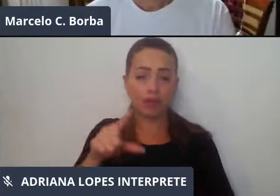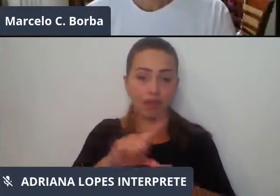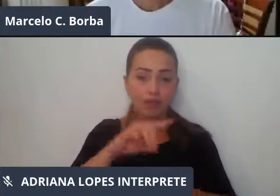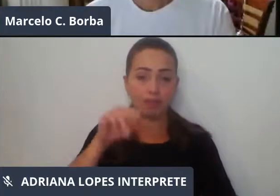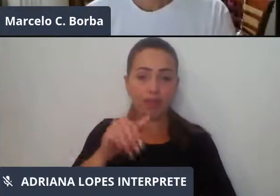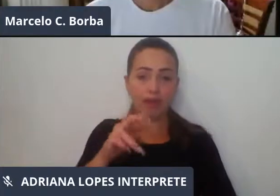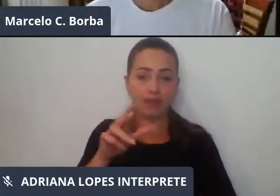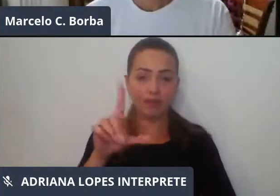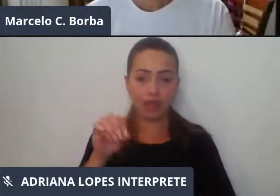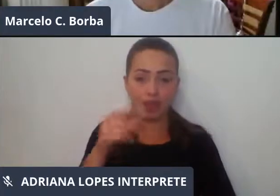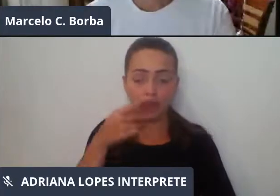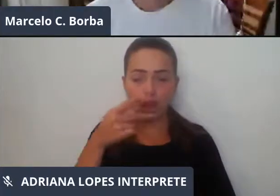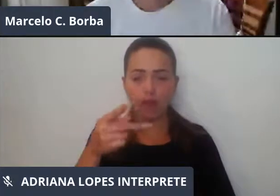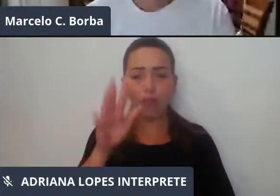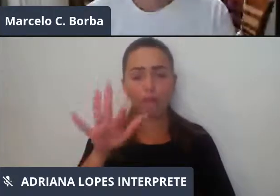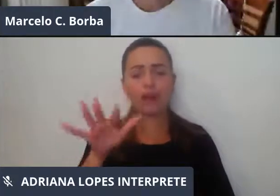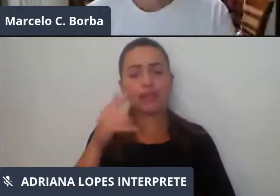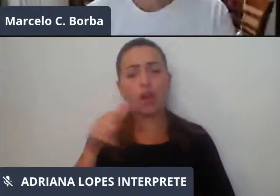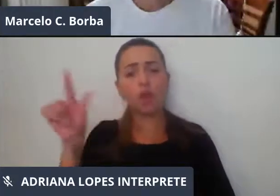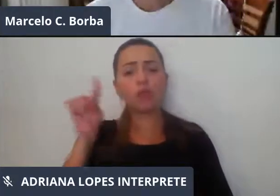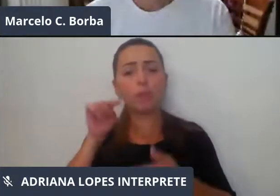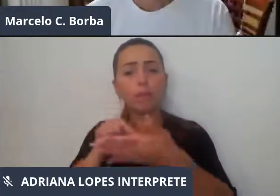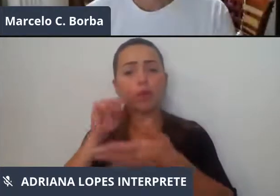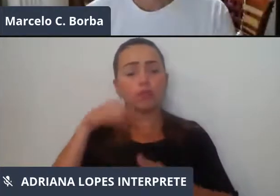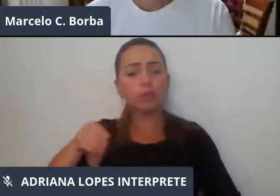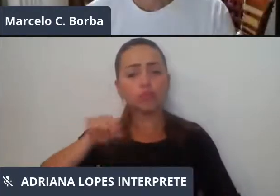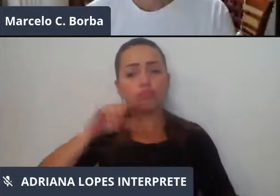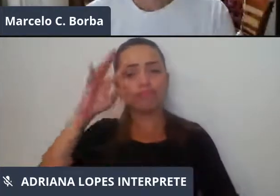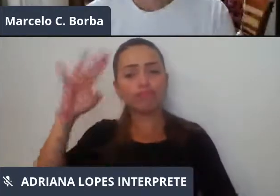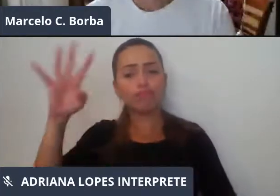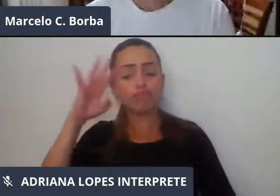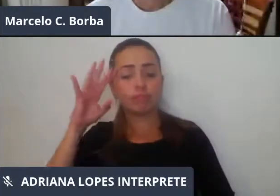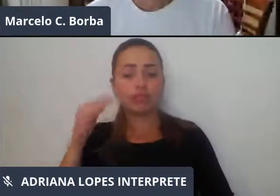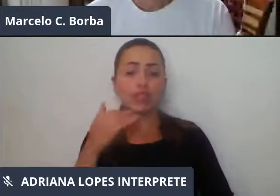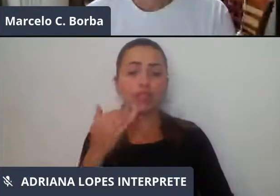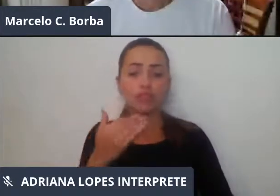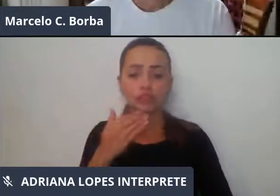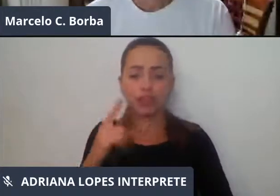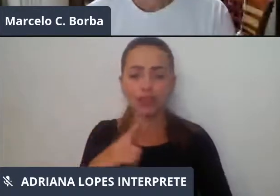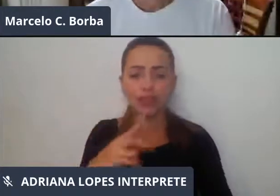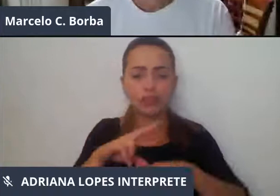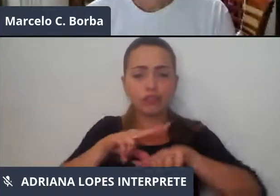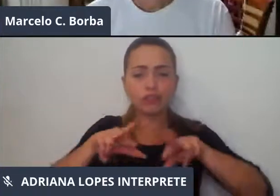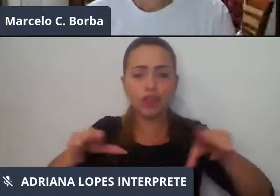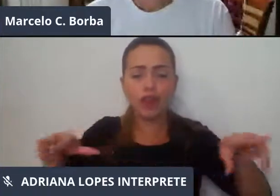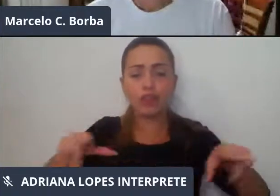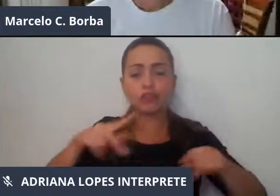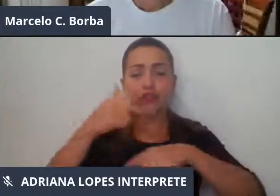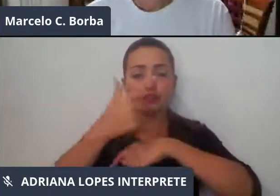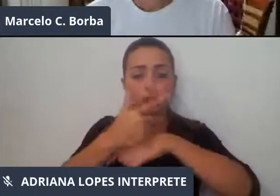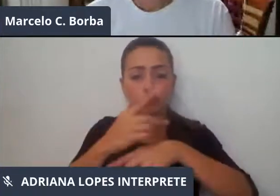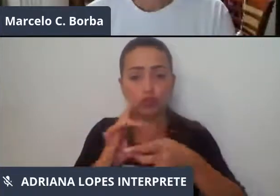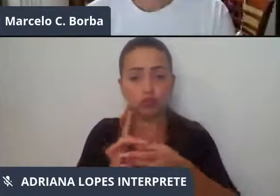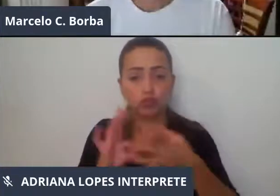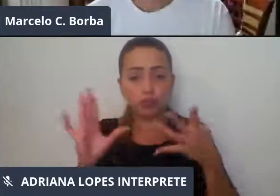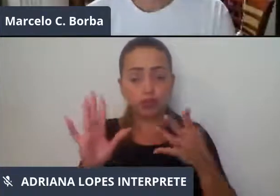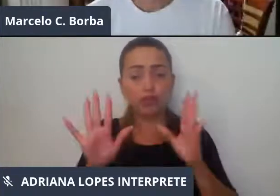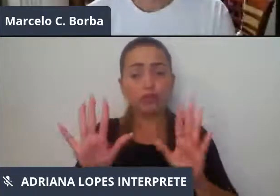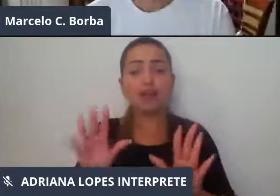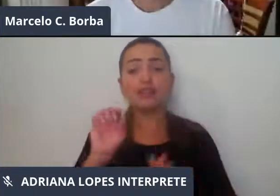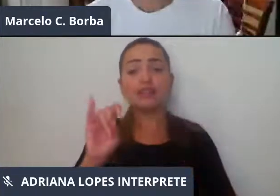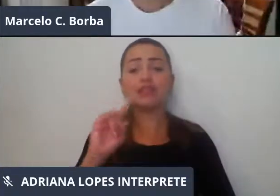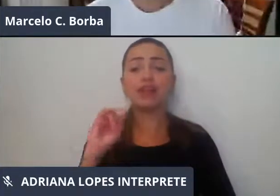trazendo um outro ponto para reflexão, é que não adianta a gente também ter muitos vídeos disponíveis se a gente não sabe